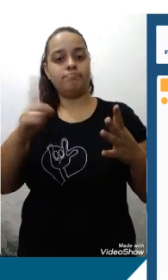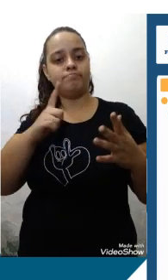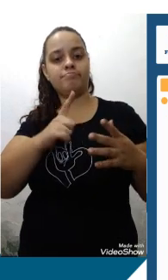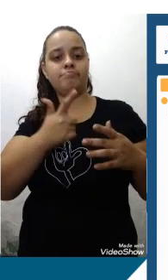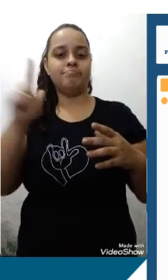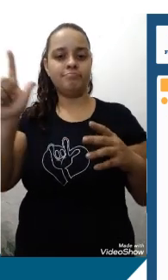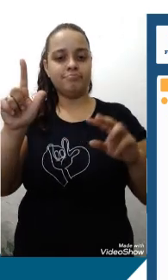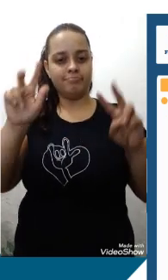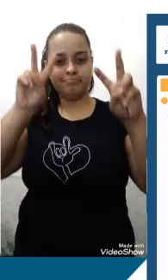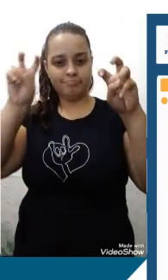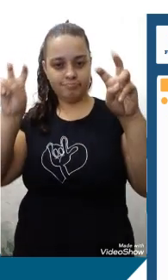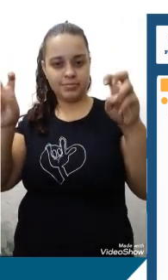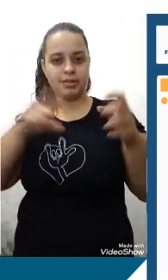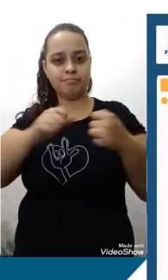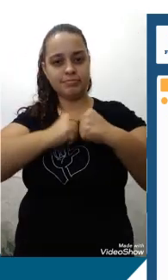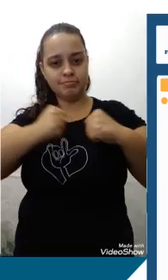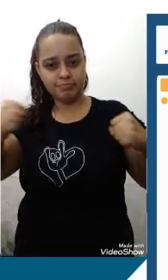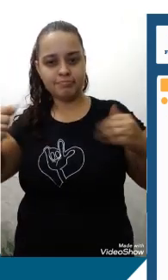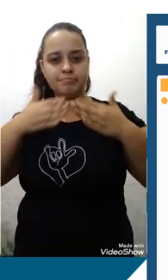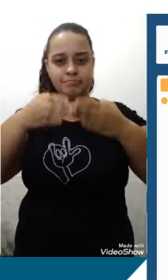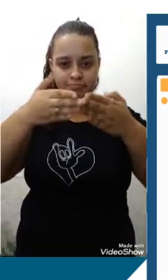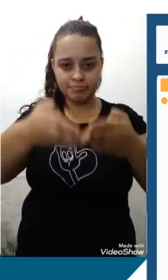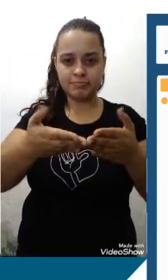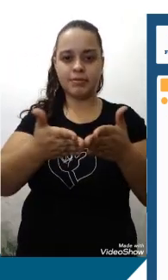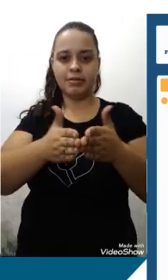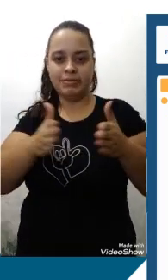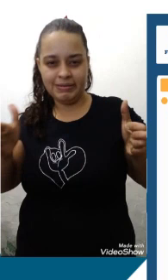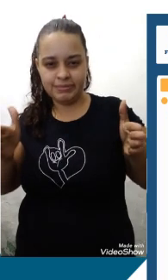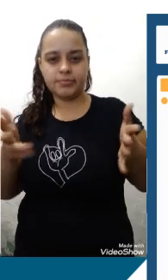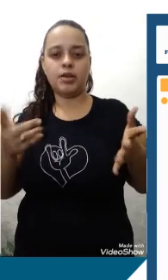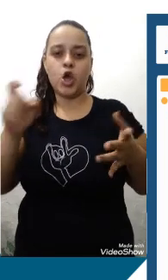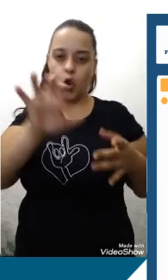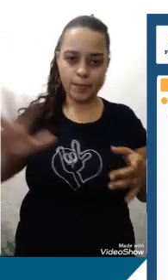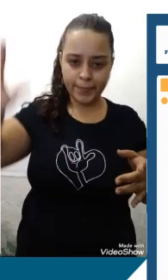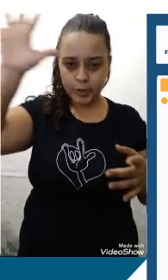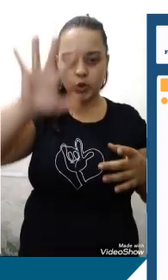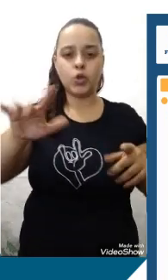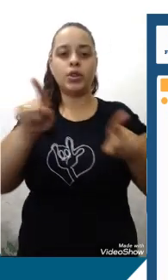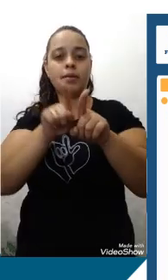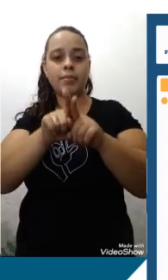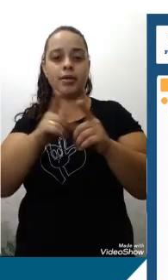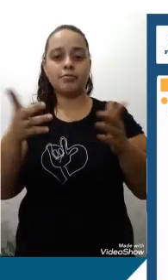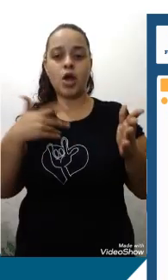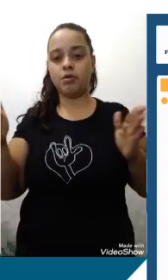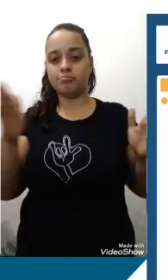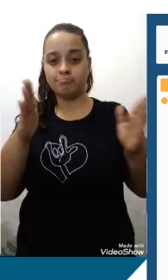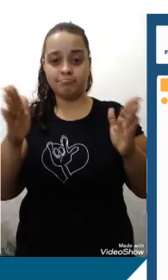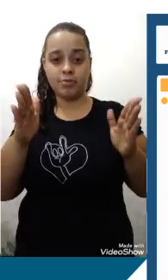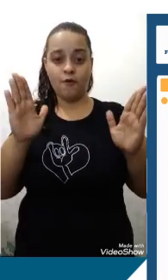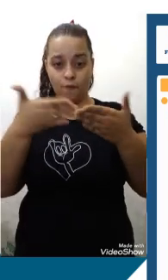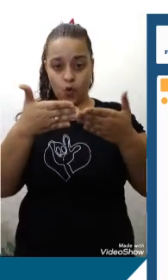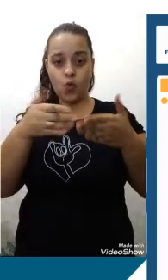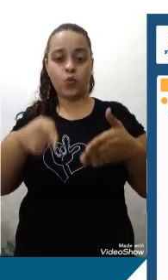Agora que a gente definiu a expansão marítima como esse processo de alargamento das fronteiras realizado através dos mares pelos europeus e já delimitou que a gente vai falar do caso